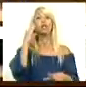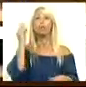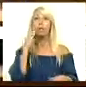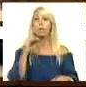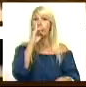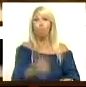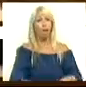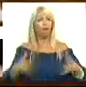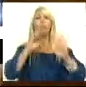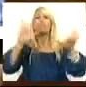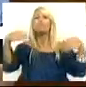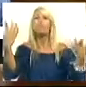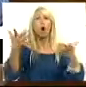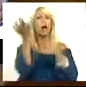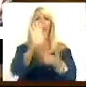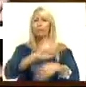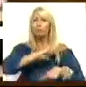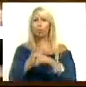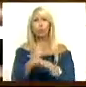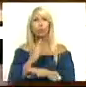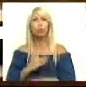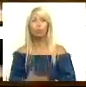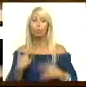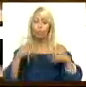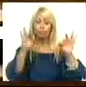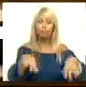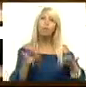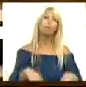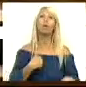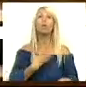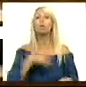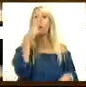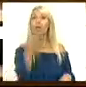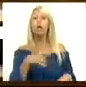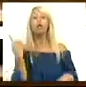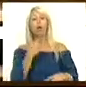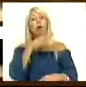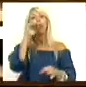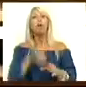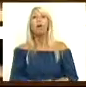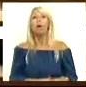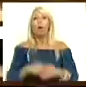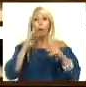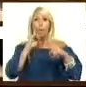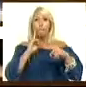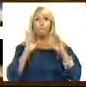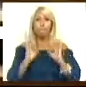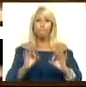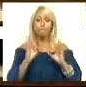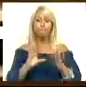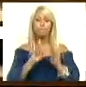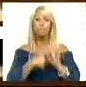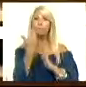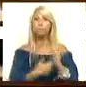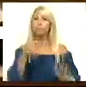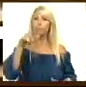dar outros exemplos. Bom, mesmo para terminar, aquilo que eu gostava de dizer é o seguinte, nós vamos votar favoravelmente o projeto de resolução do